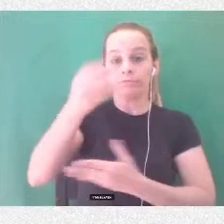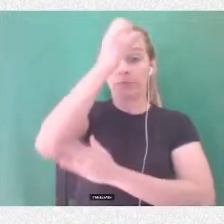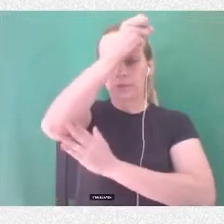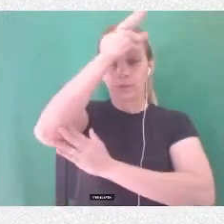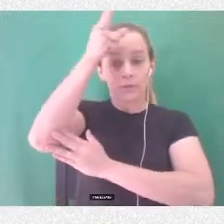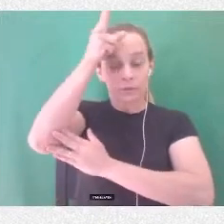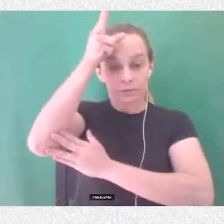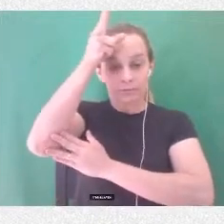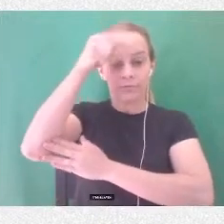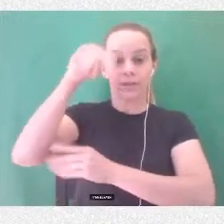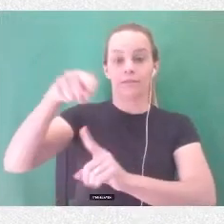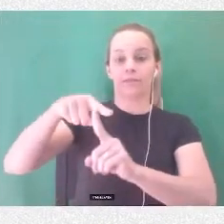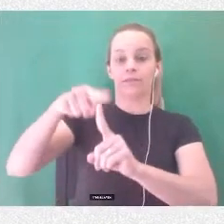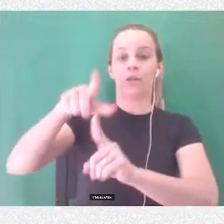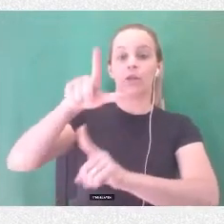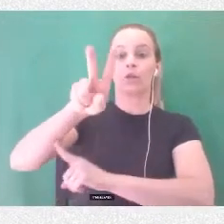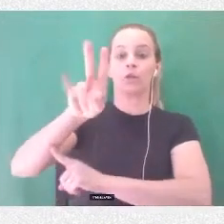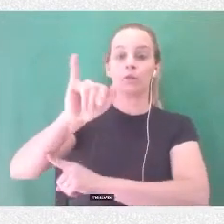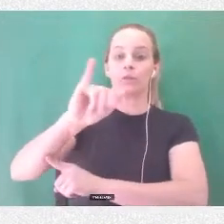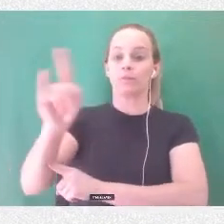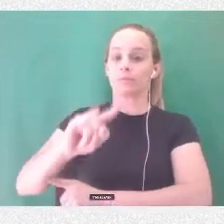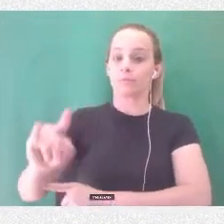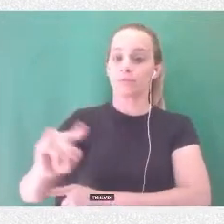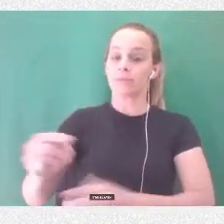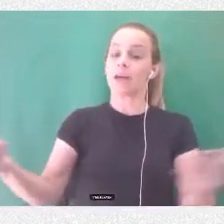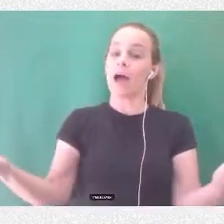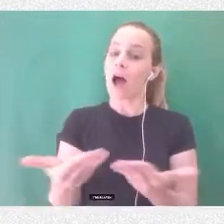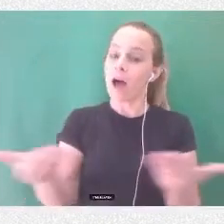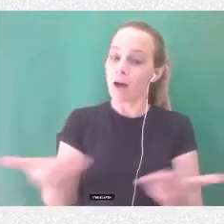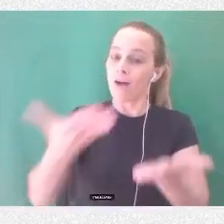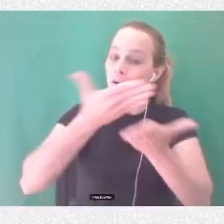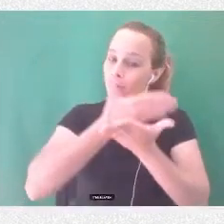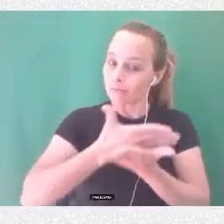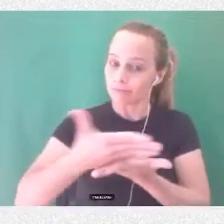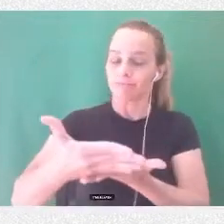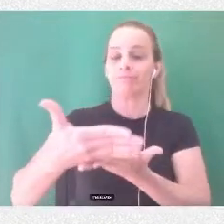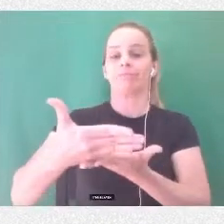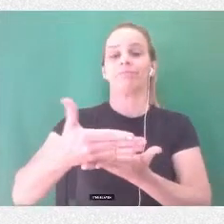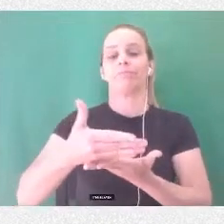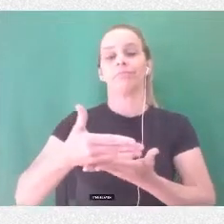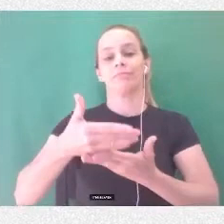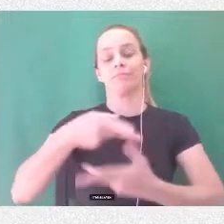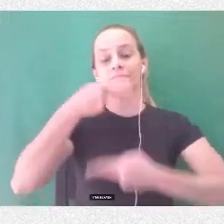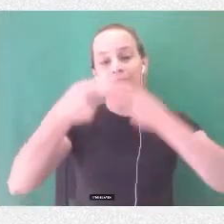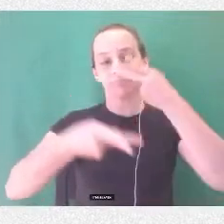Luiz Adalberto Beto Lunite Pagnussá, para fazer uso da palavra.